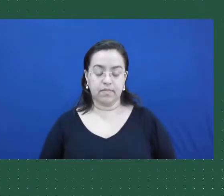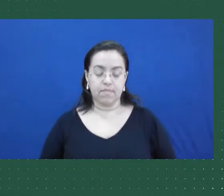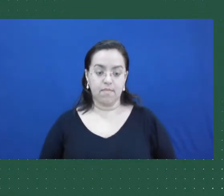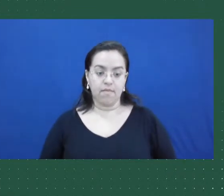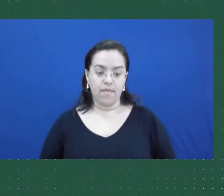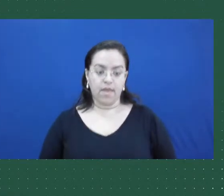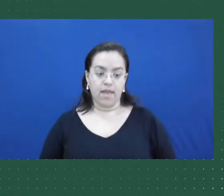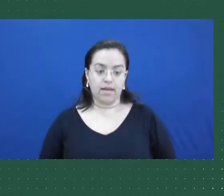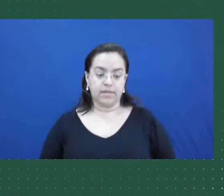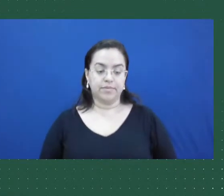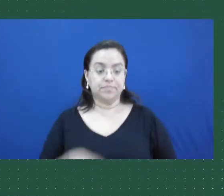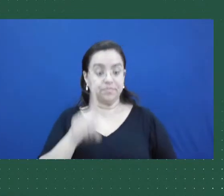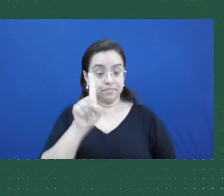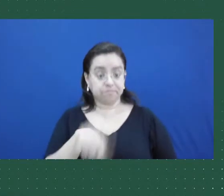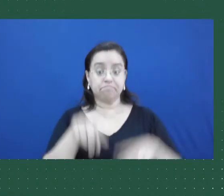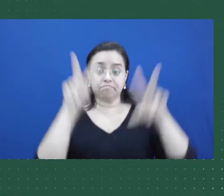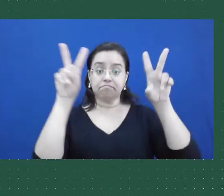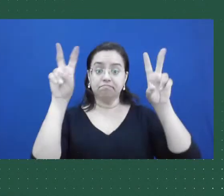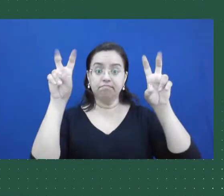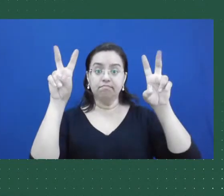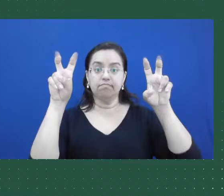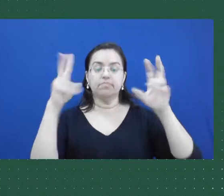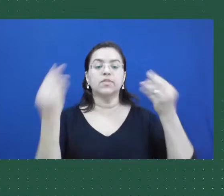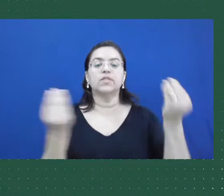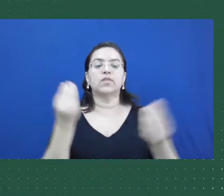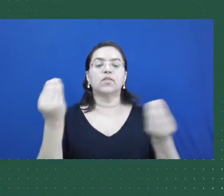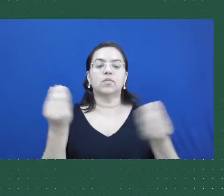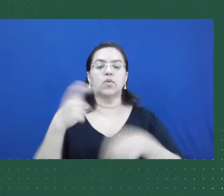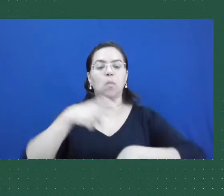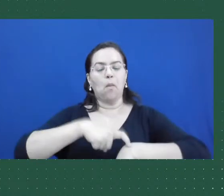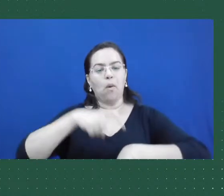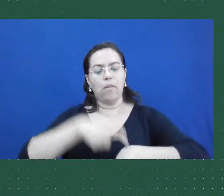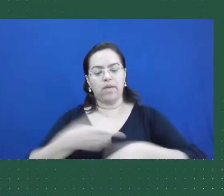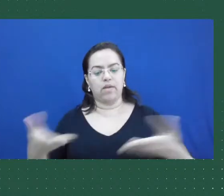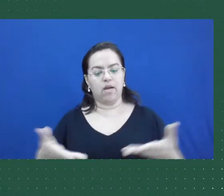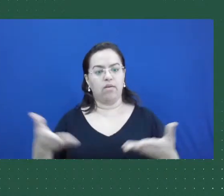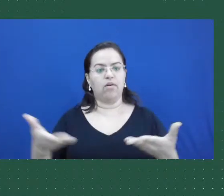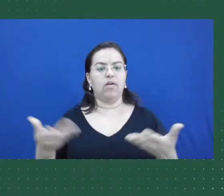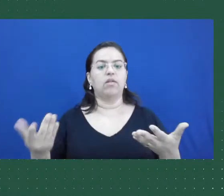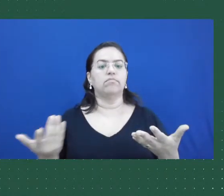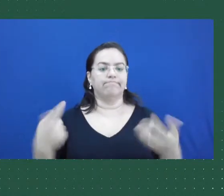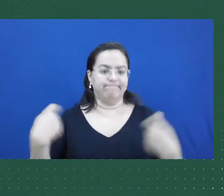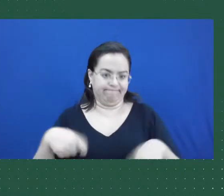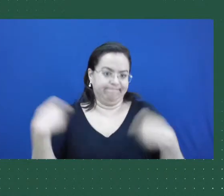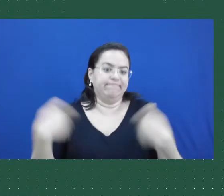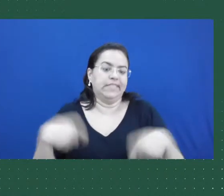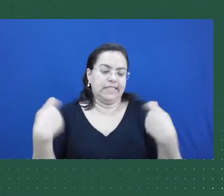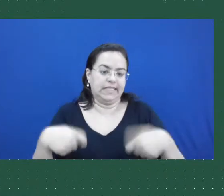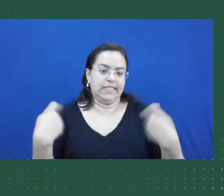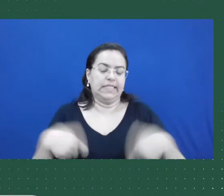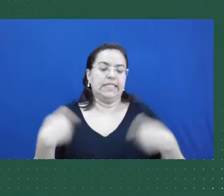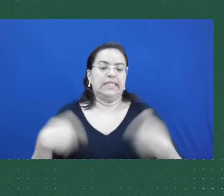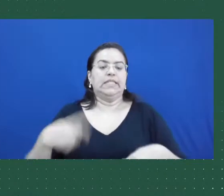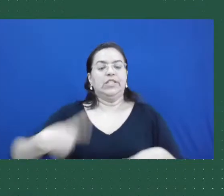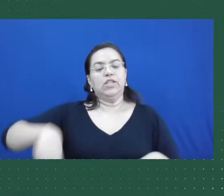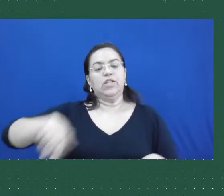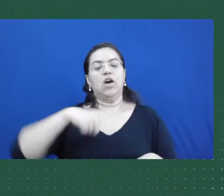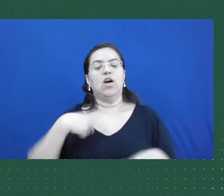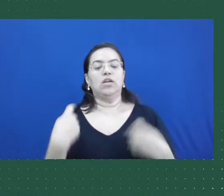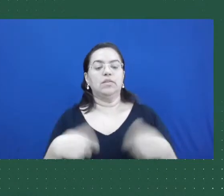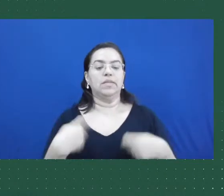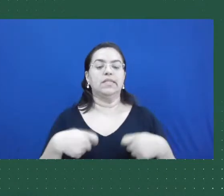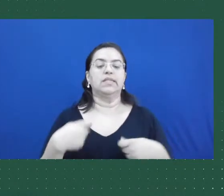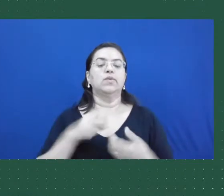Essa temática ela vem num momento muito oportuno, né, visto a necessidade das instituições têm